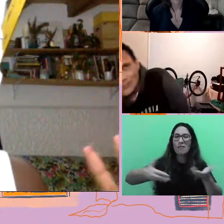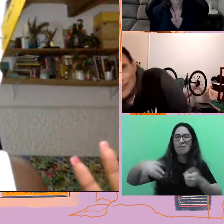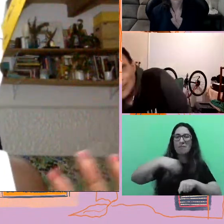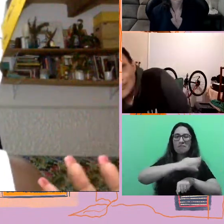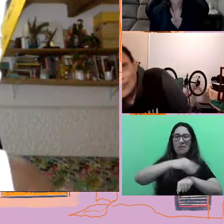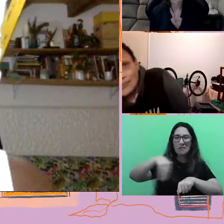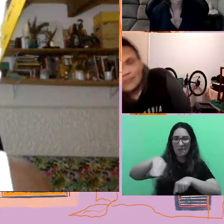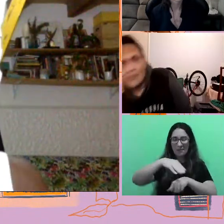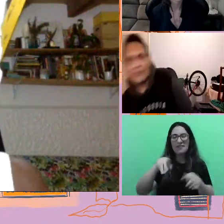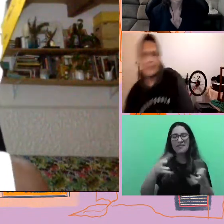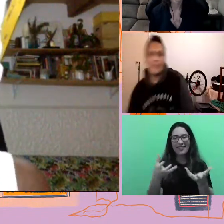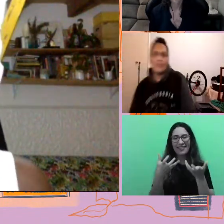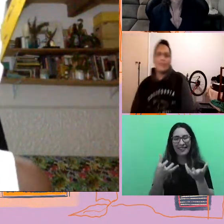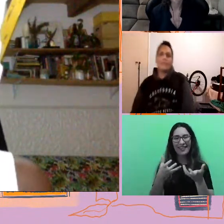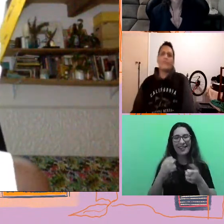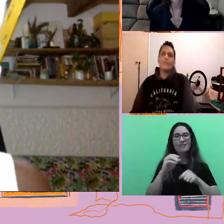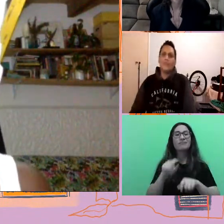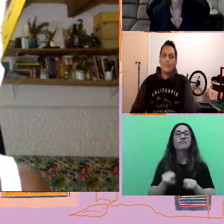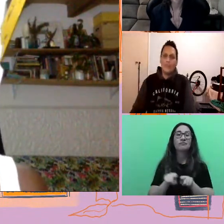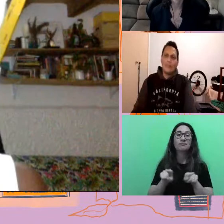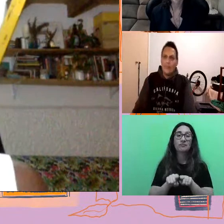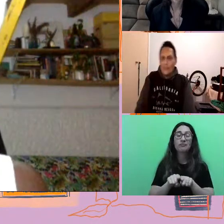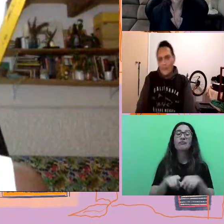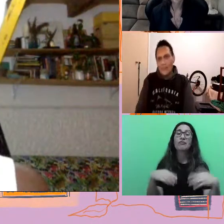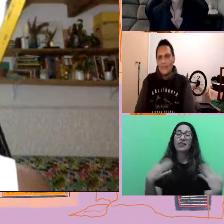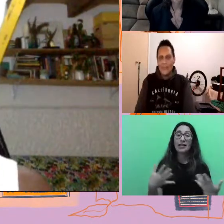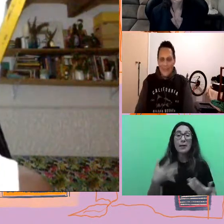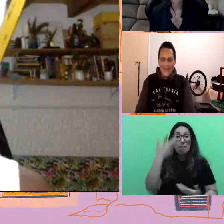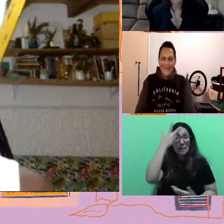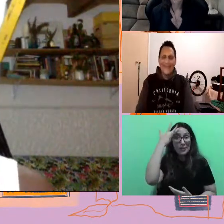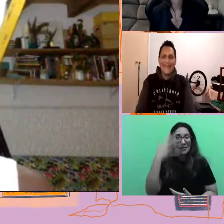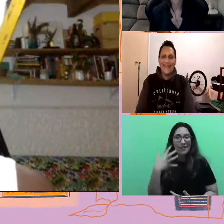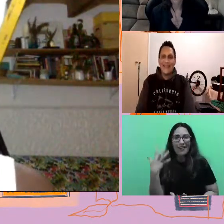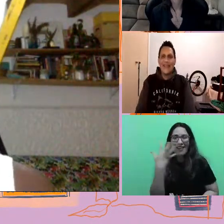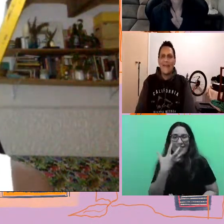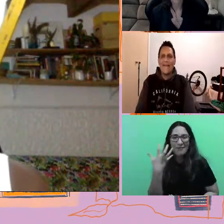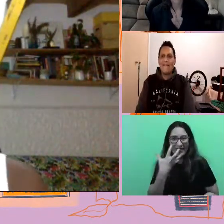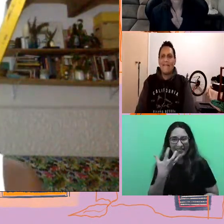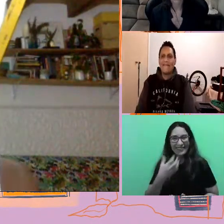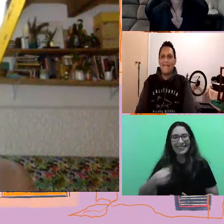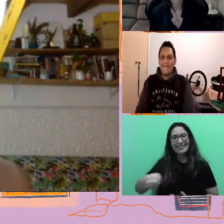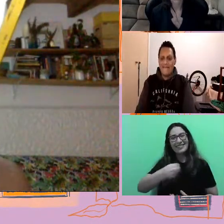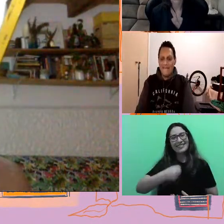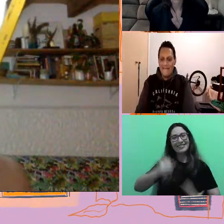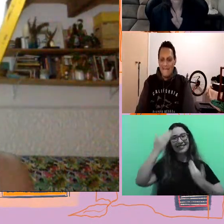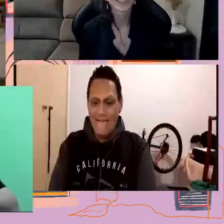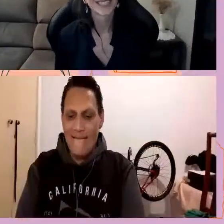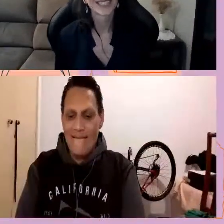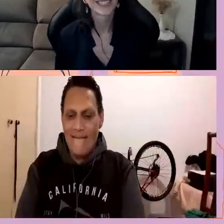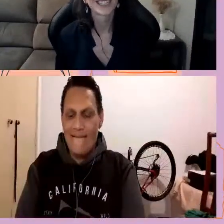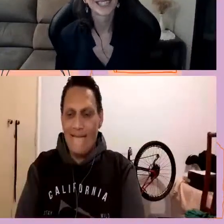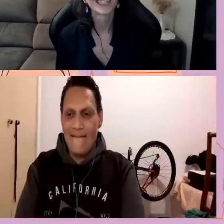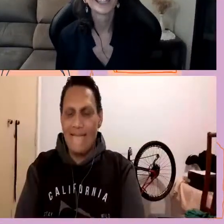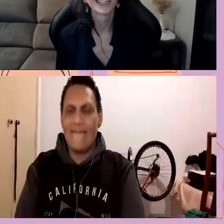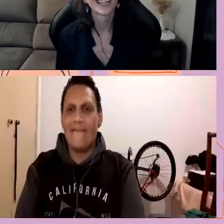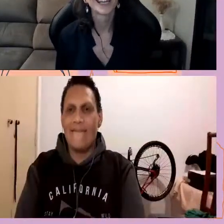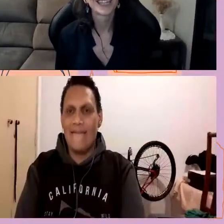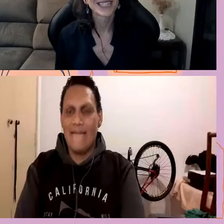é, antes de qualquer coisa, apaixonada por cerveja. Obrigada pelo convite, boa sexta-feira para todo